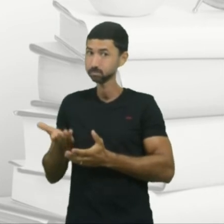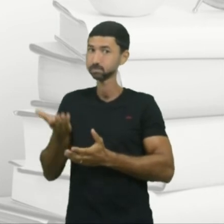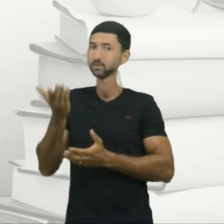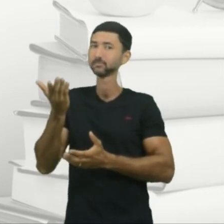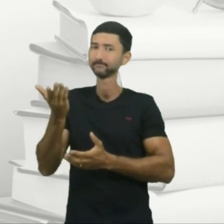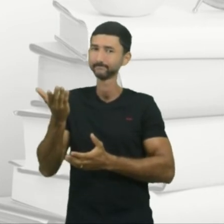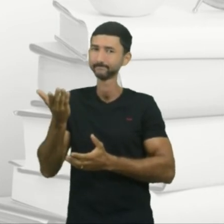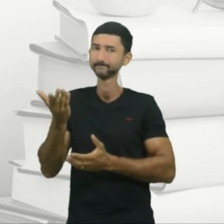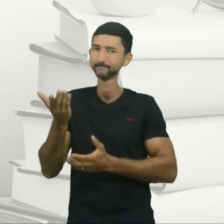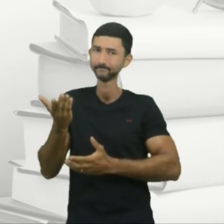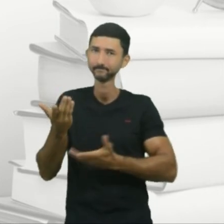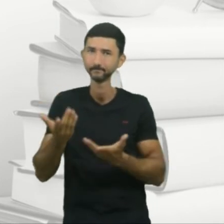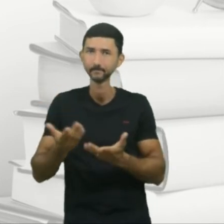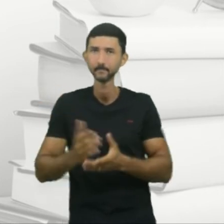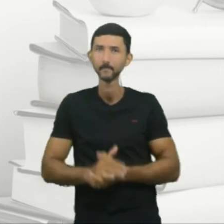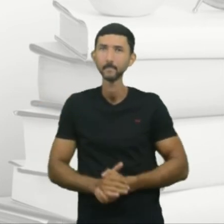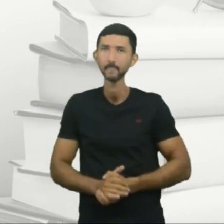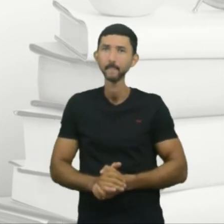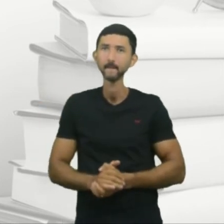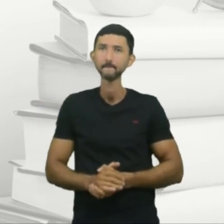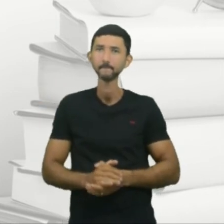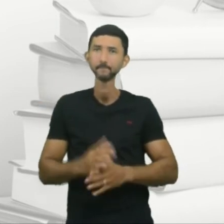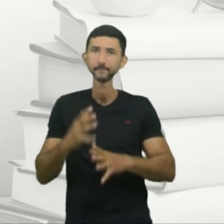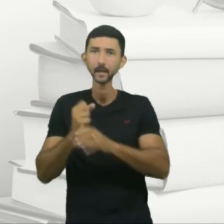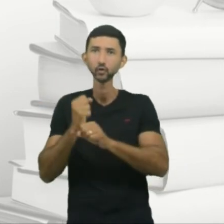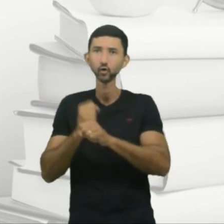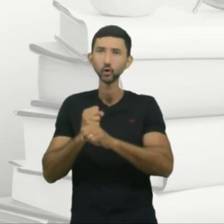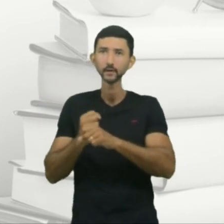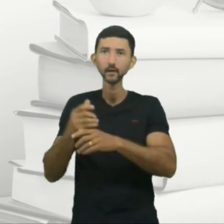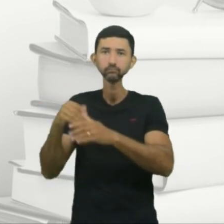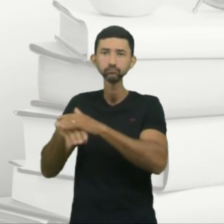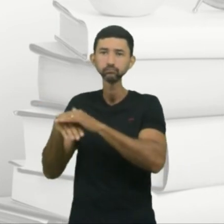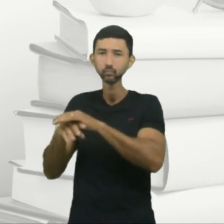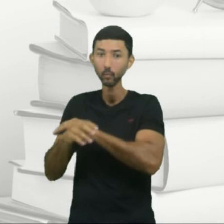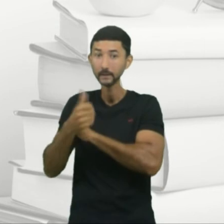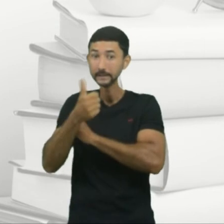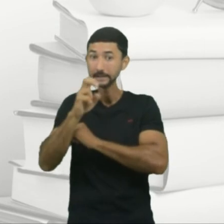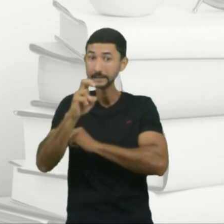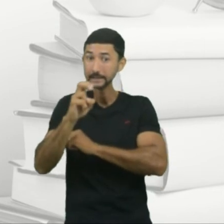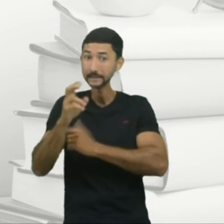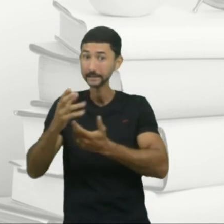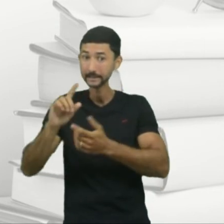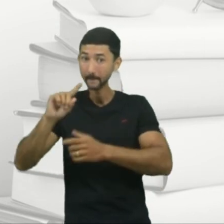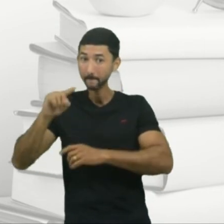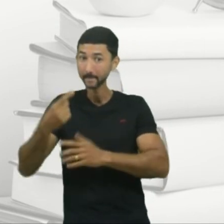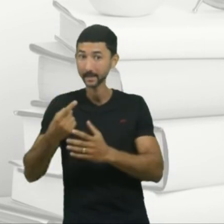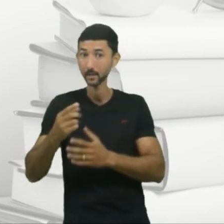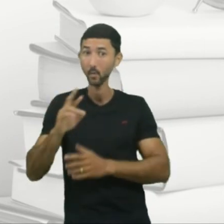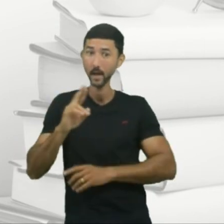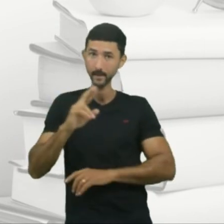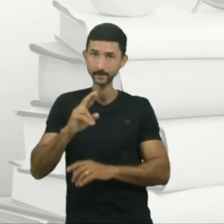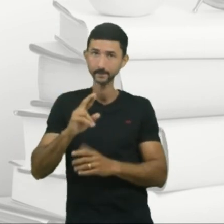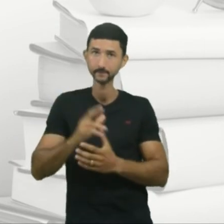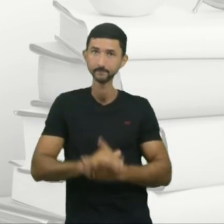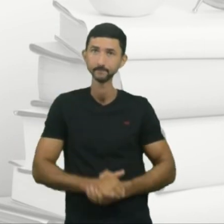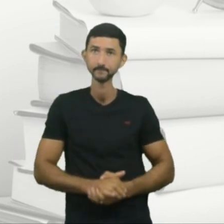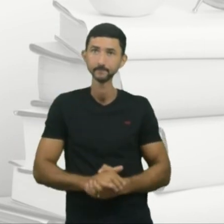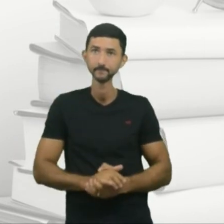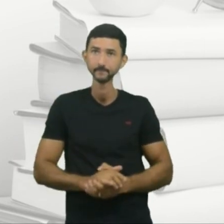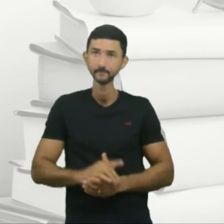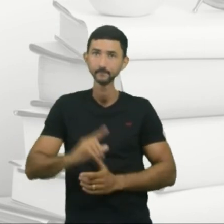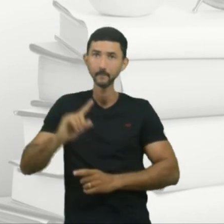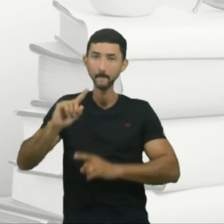acumulou. E ele tinha no total depositado R$15.000. Só que tem um outro valor